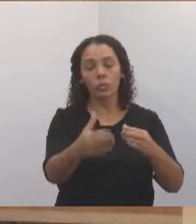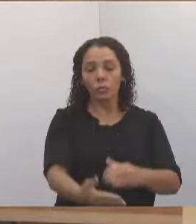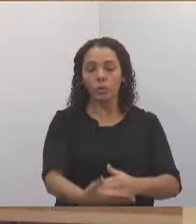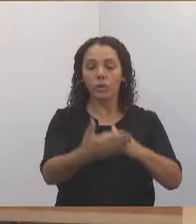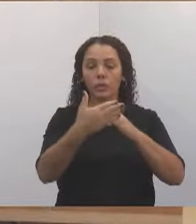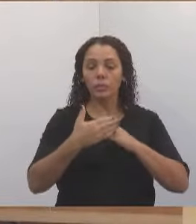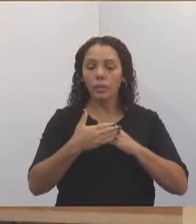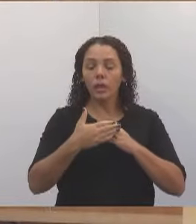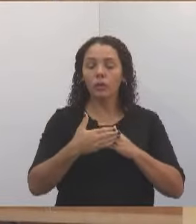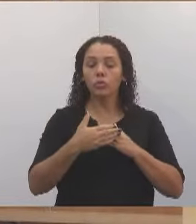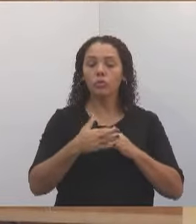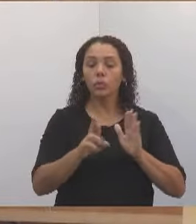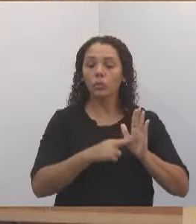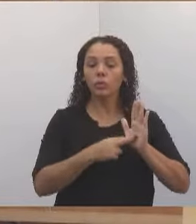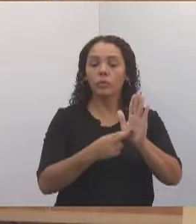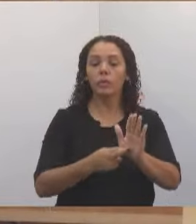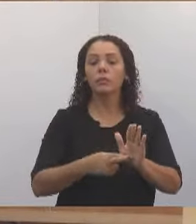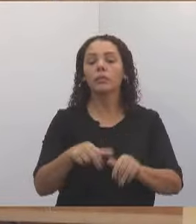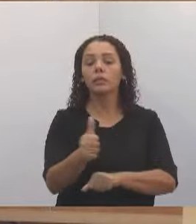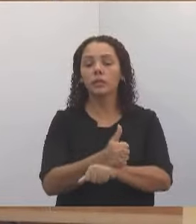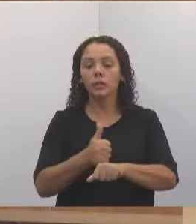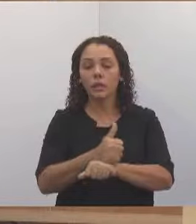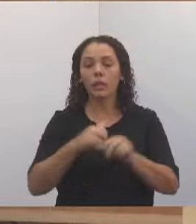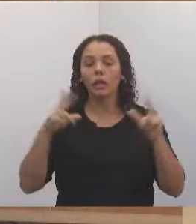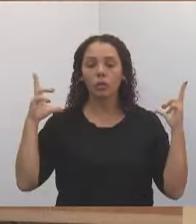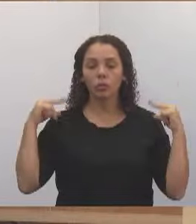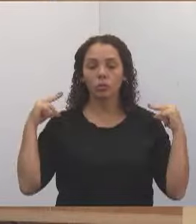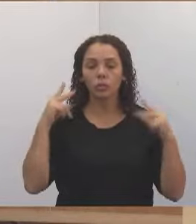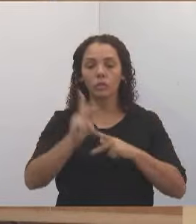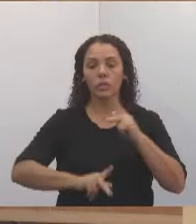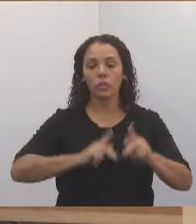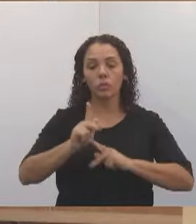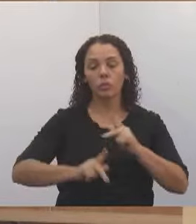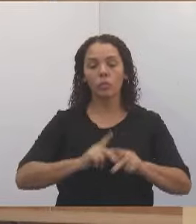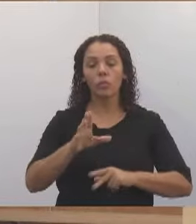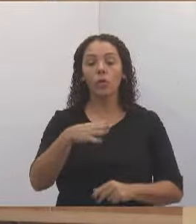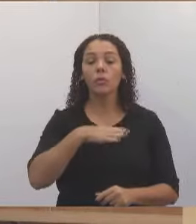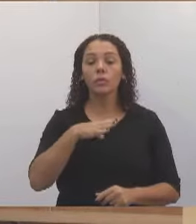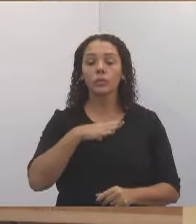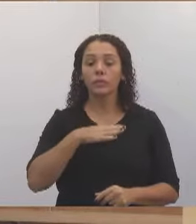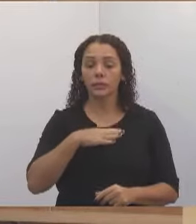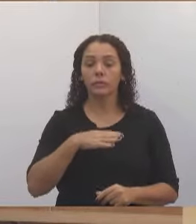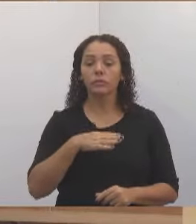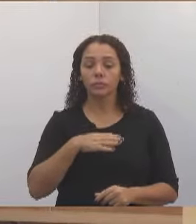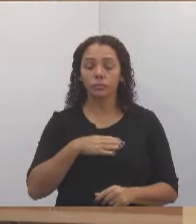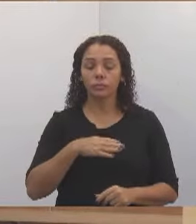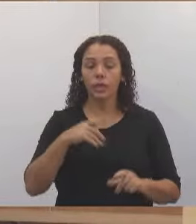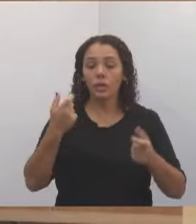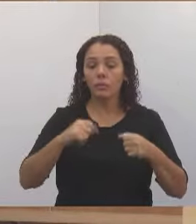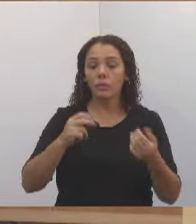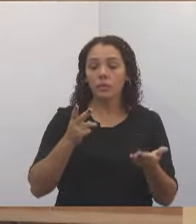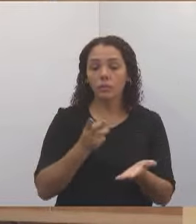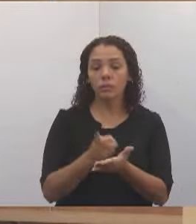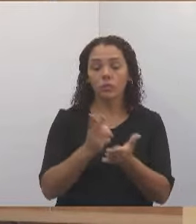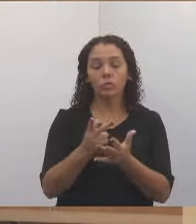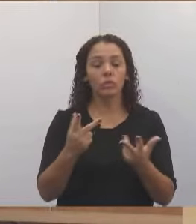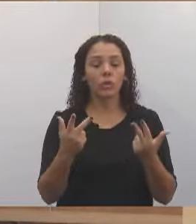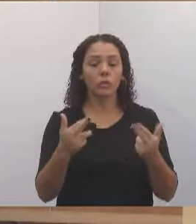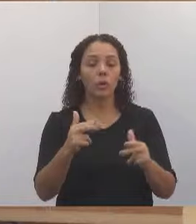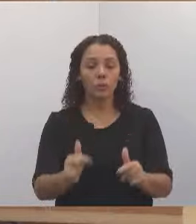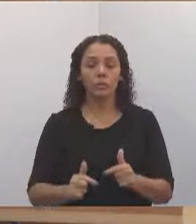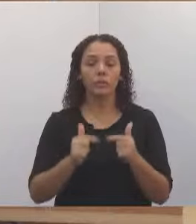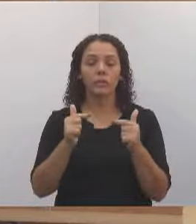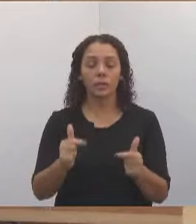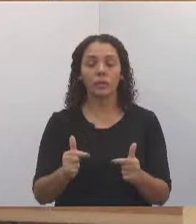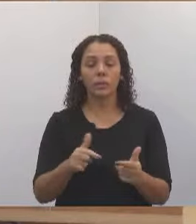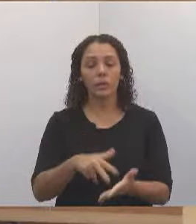para representar os motoristas, para representar toda a população da nossa cidade. E é nesse sentido que a gente vai continuar trabalhando com o pé no